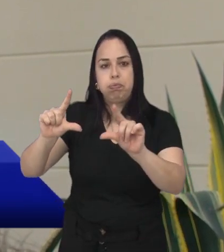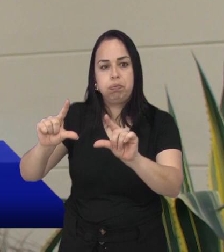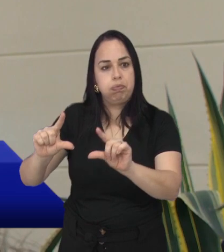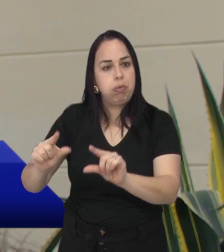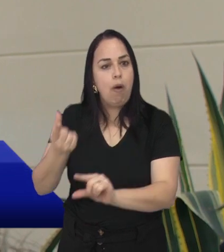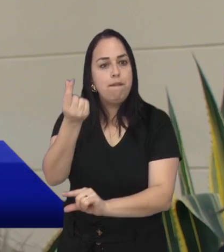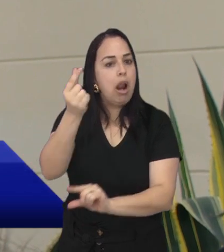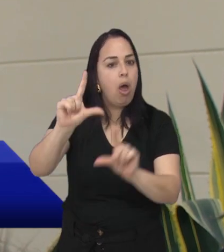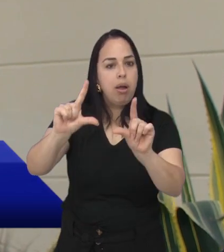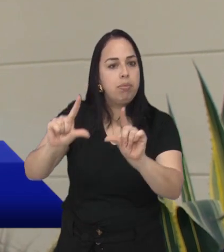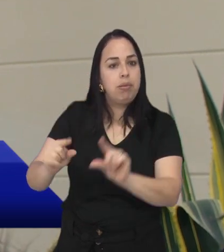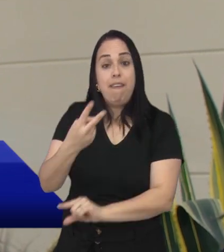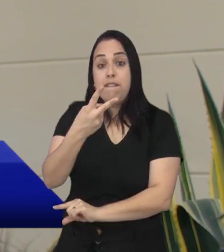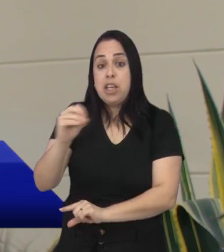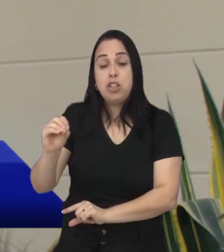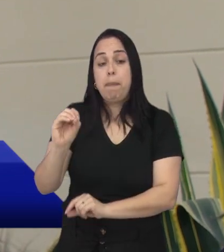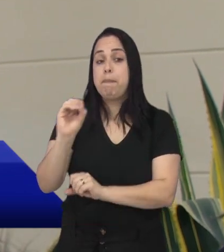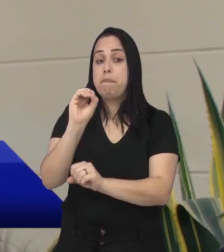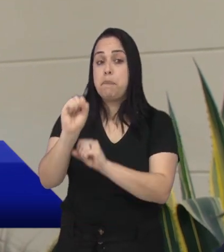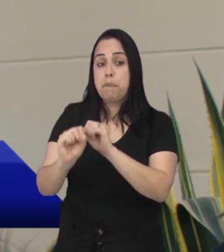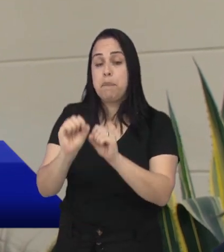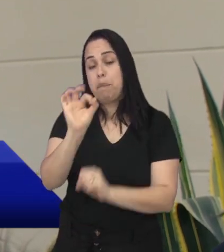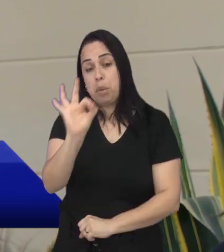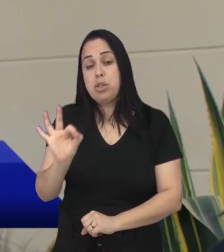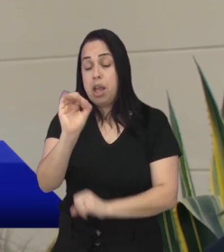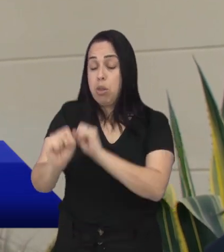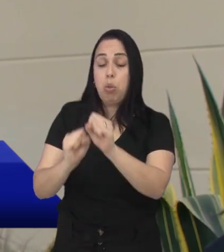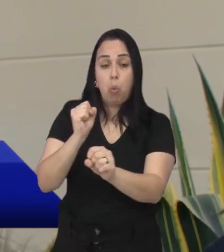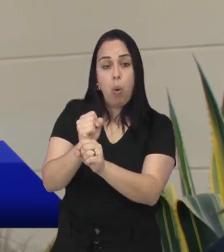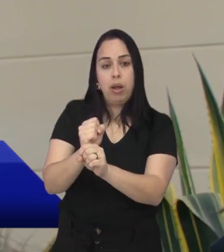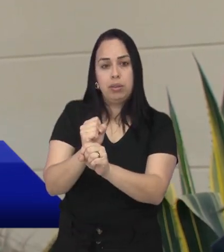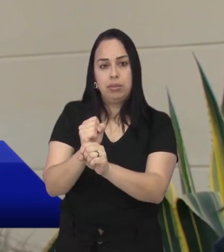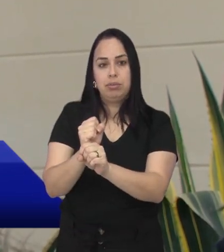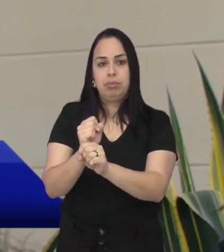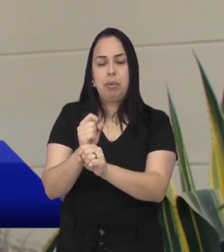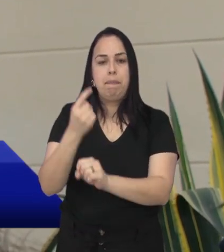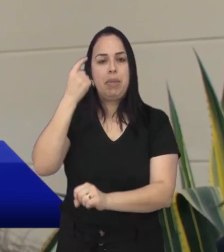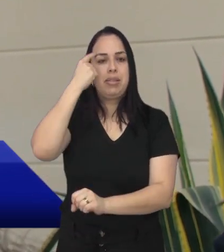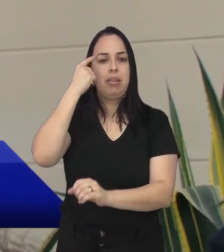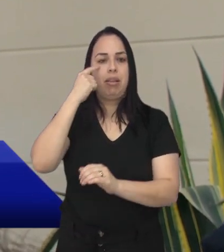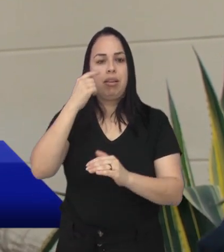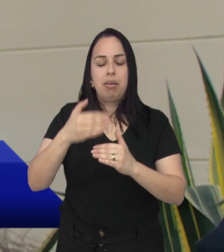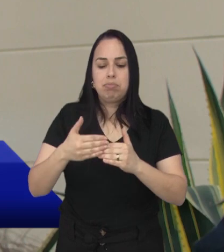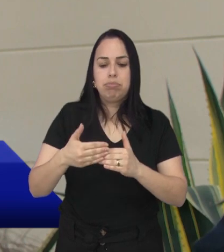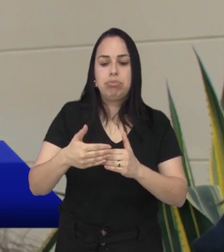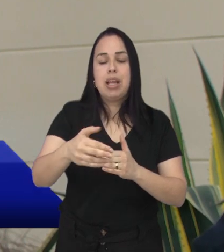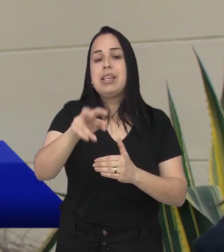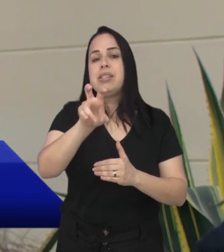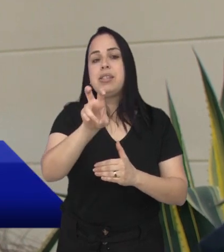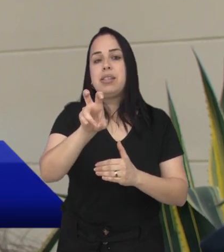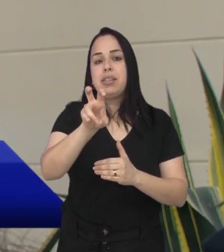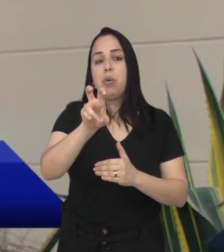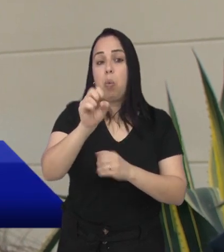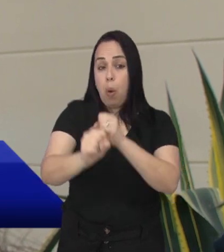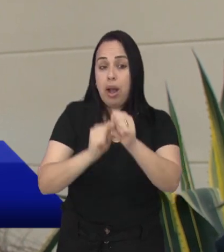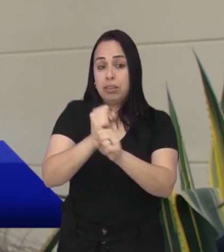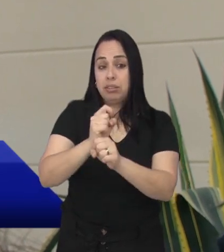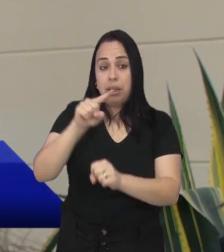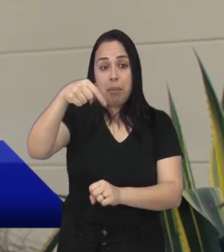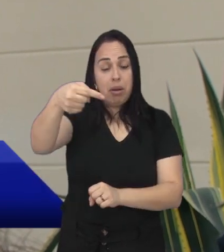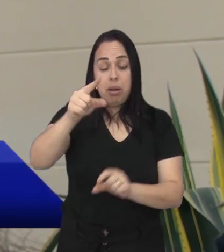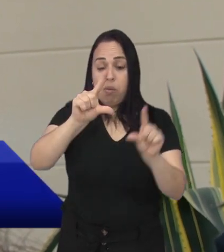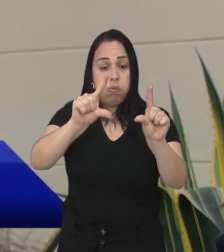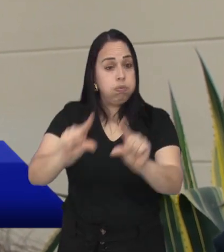ao ano. Então você imagina, dentro de 5 anos, por exemplo, esse carro não está valendo quase que nada, ele fica ali no teu valor